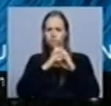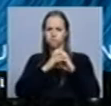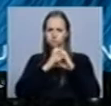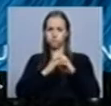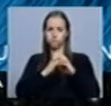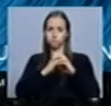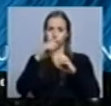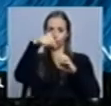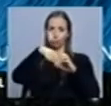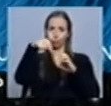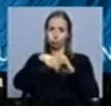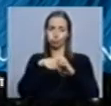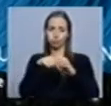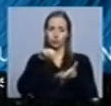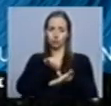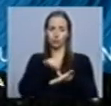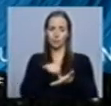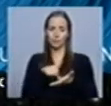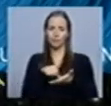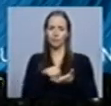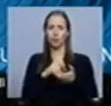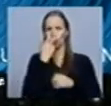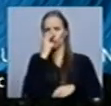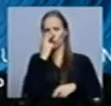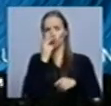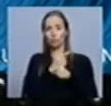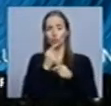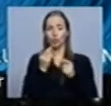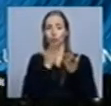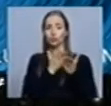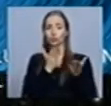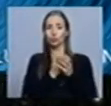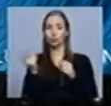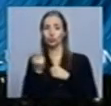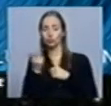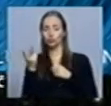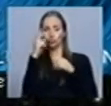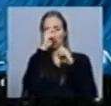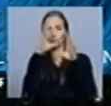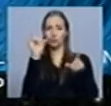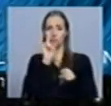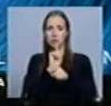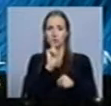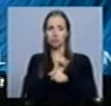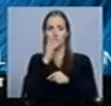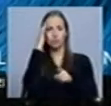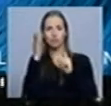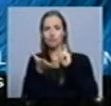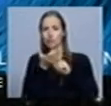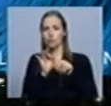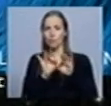núcleo. E então, o que é muito curioso é que ambos os estudos chegam à mesma conclusão, ao mesmo resultado, e que diz o seguinte: